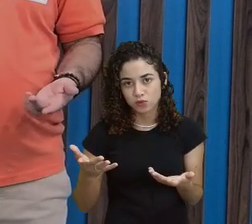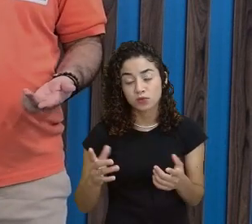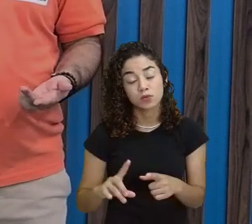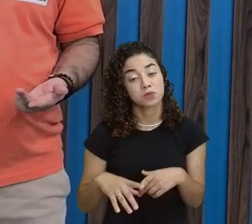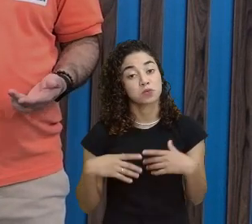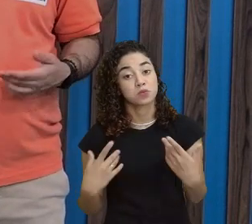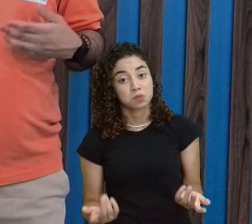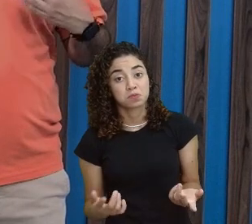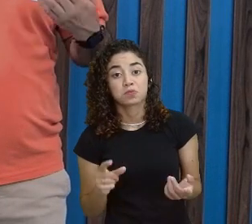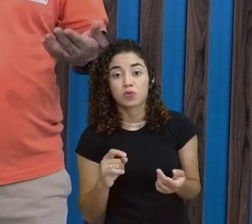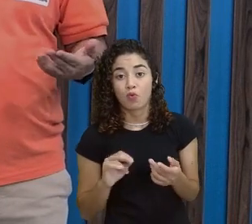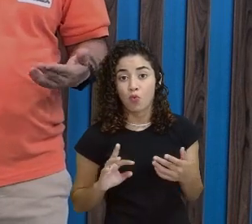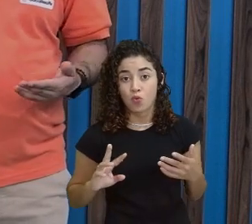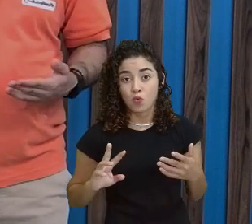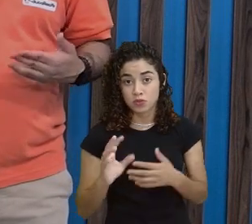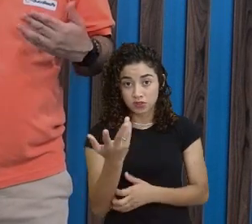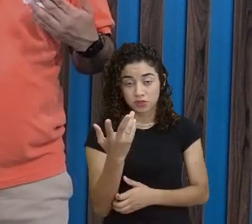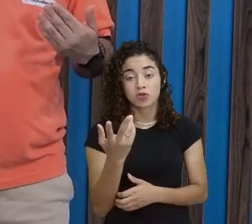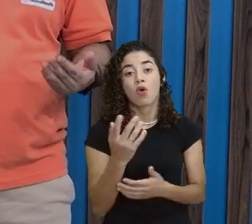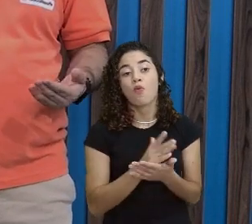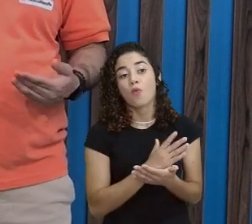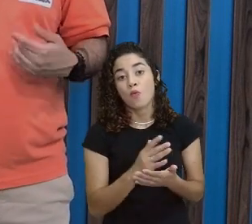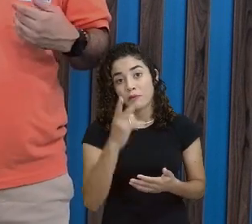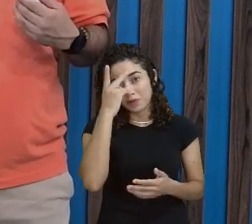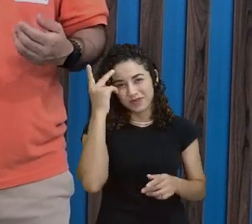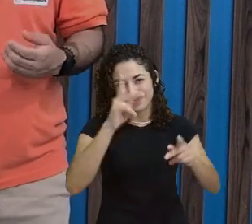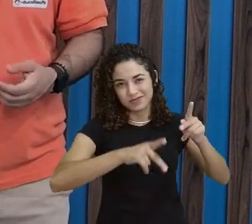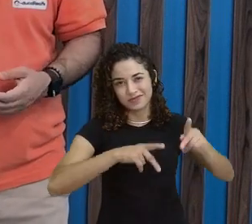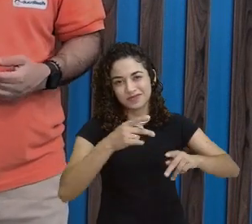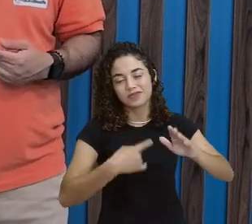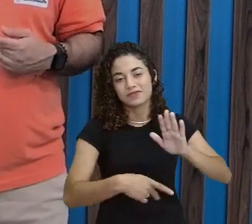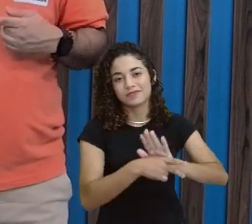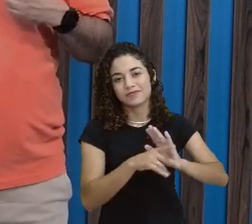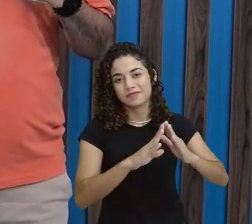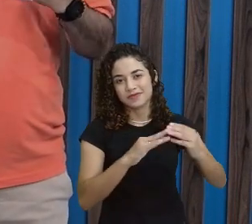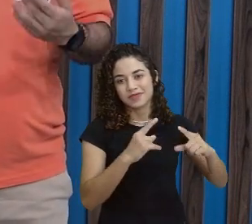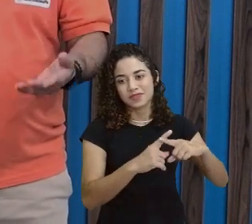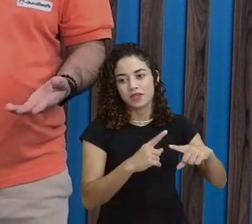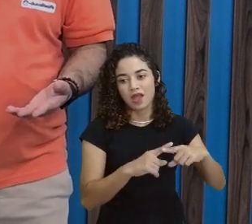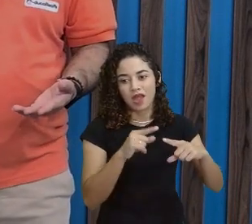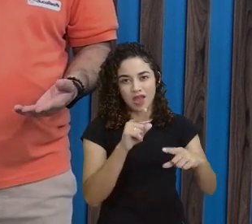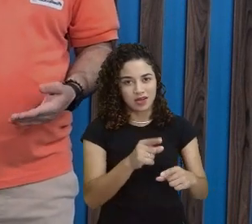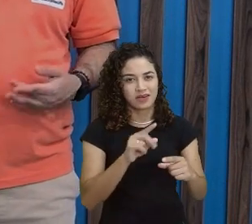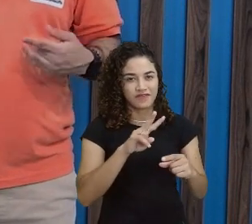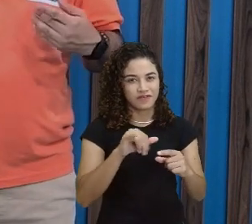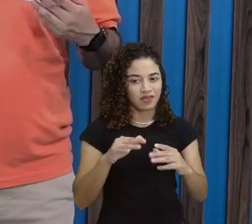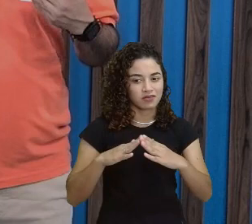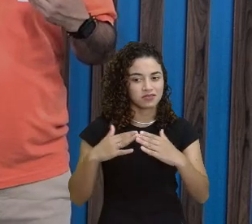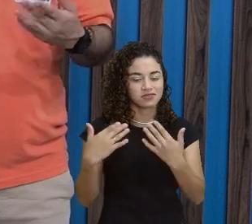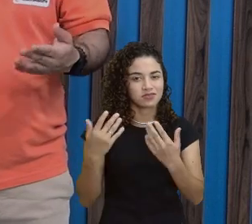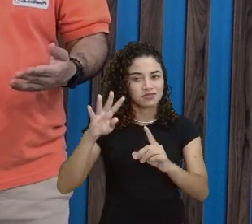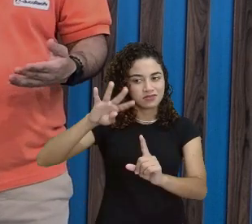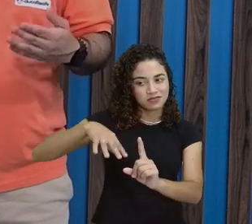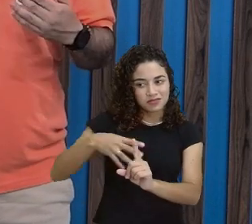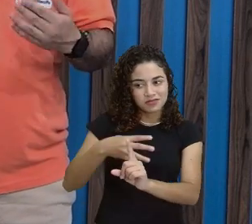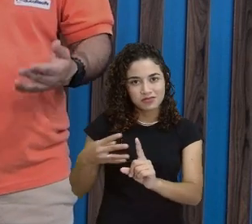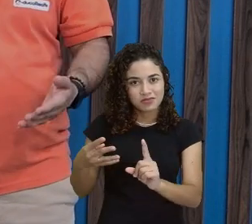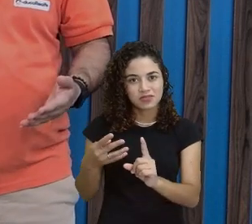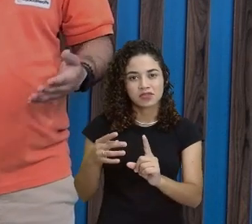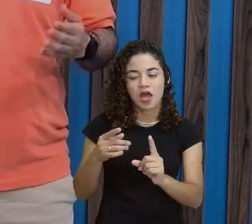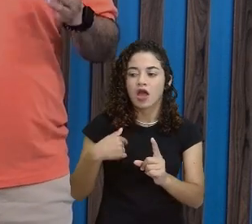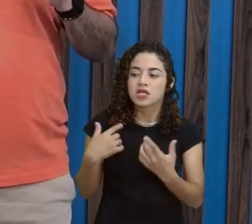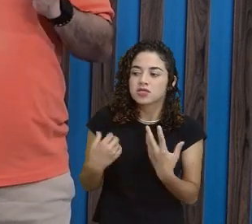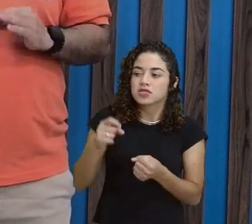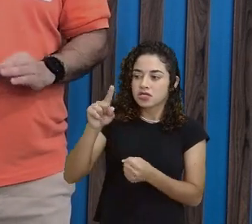os cristãos, nesse período, eles se negavam a prestar culto aos imperadores ou reverenciá-los como